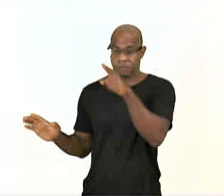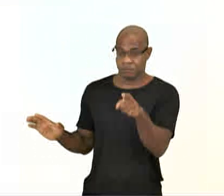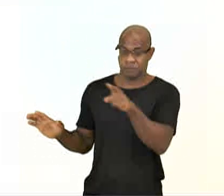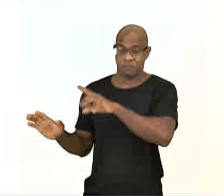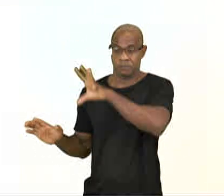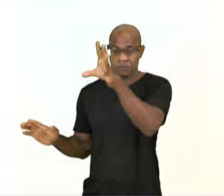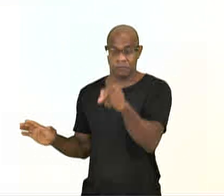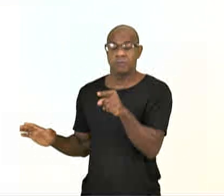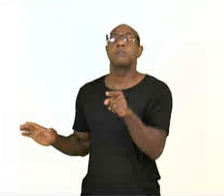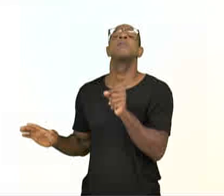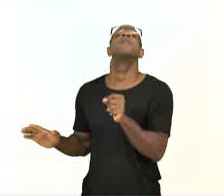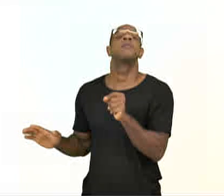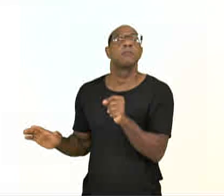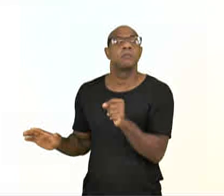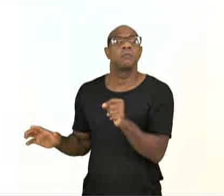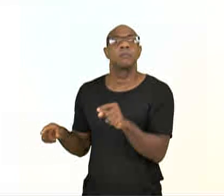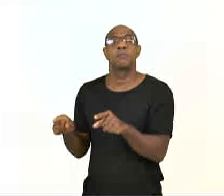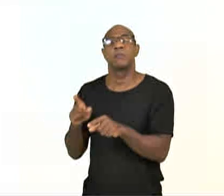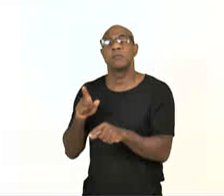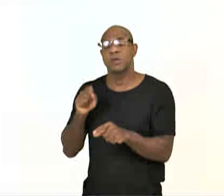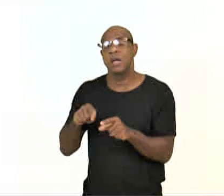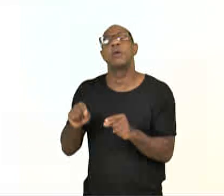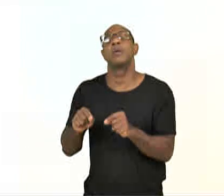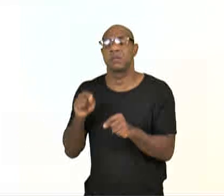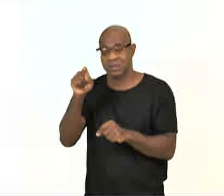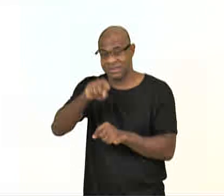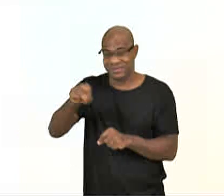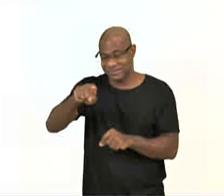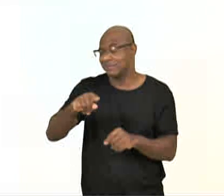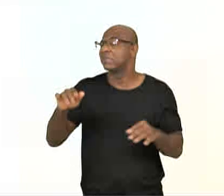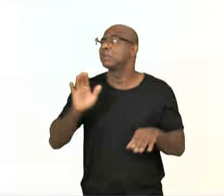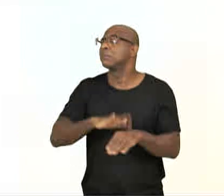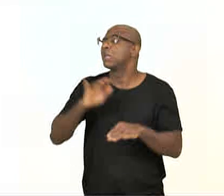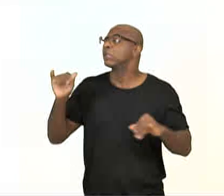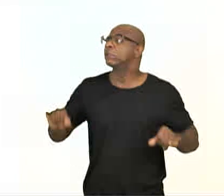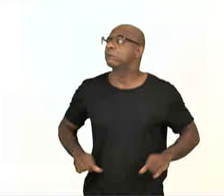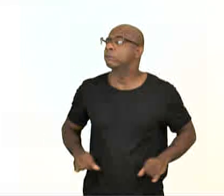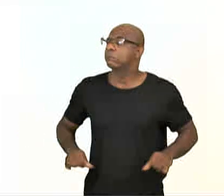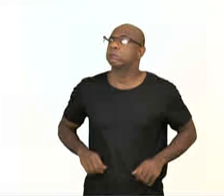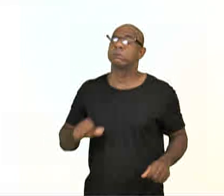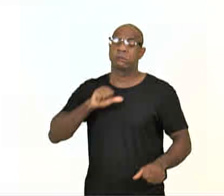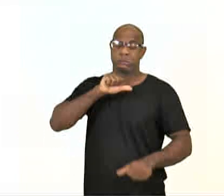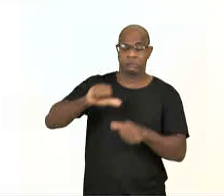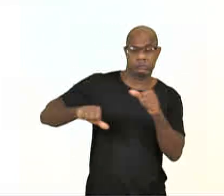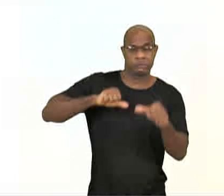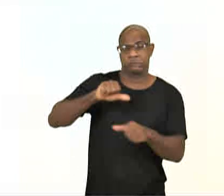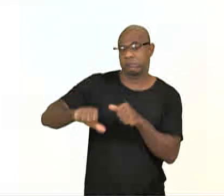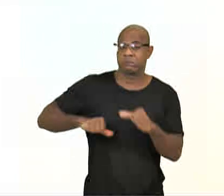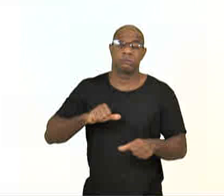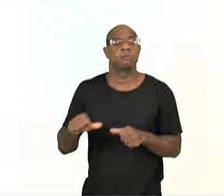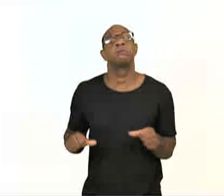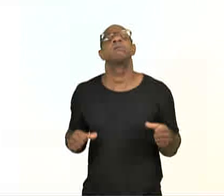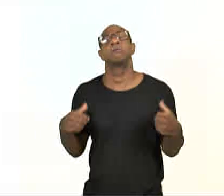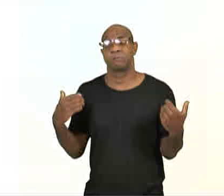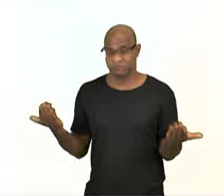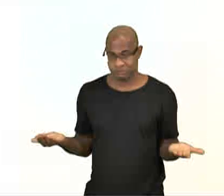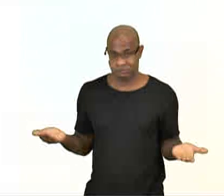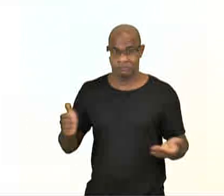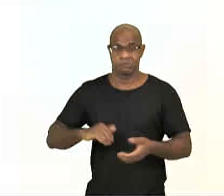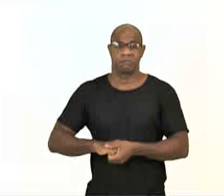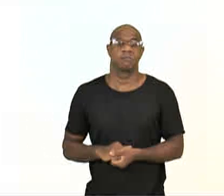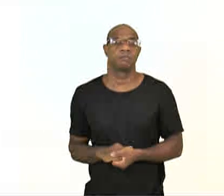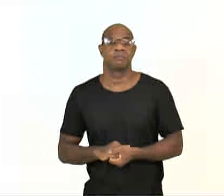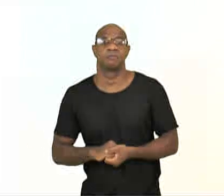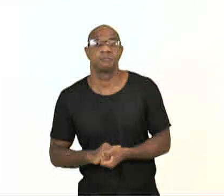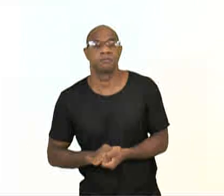africano, em especial, foi o que mais sofreu as transformações, no caso, a chamada partilha